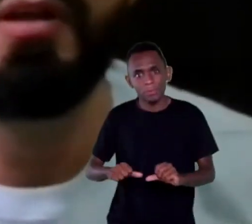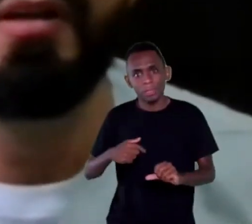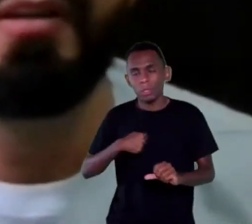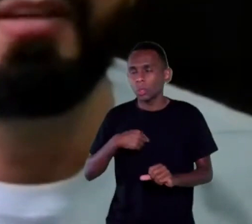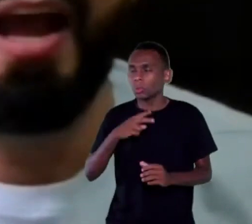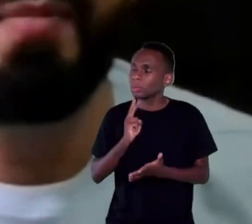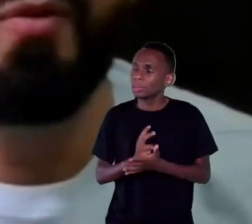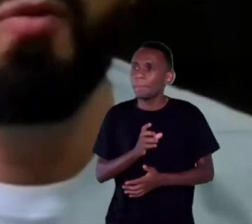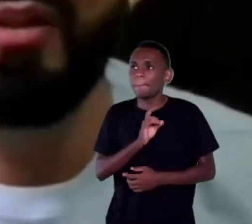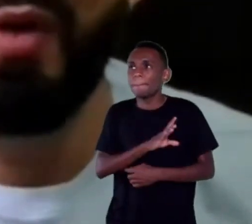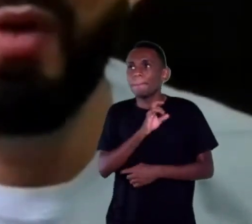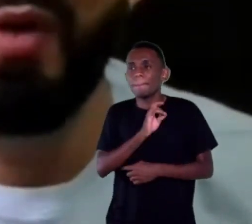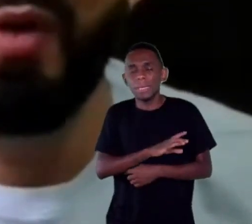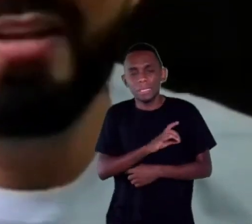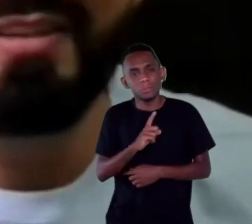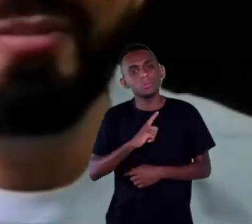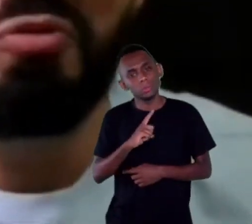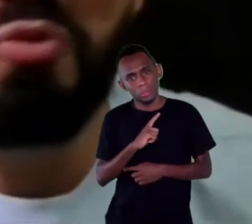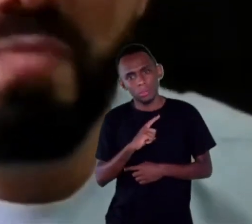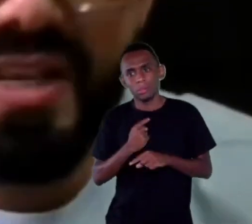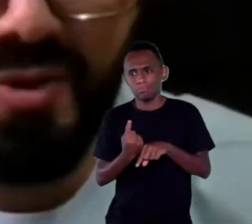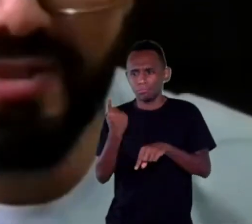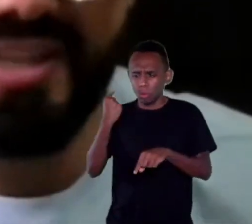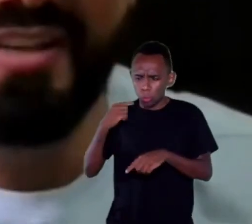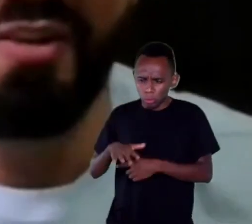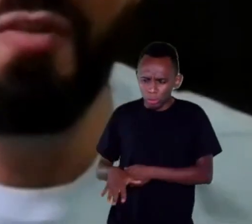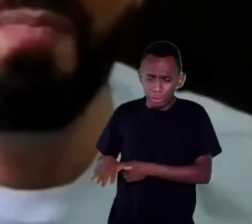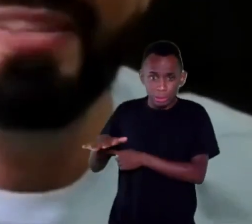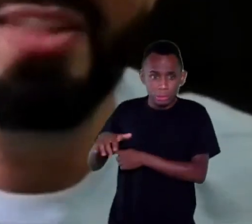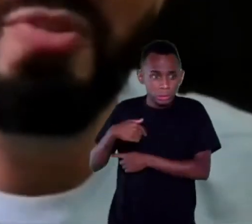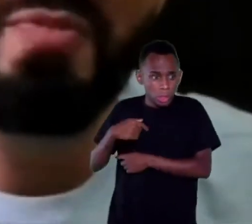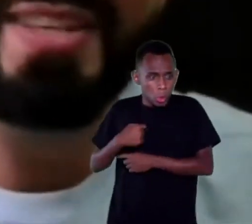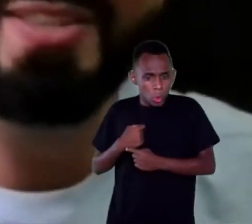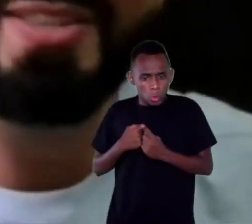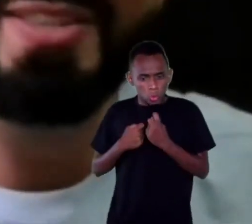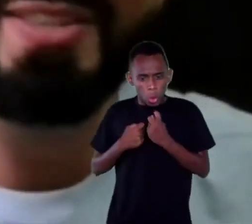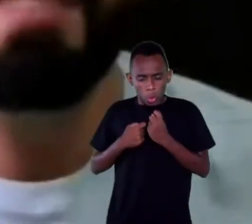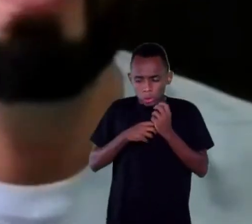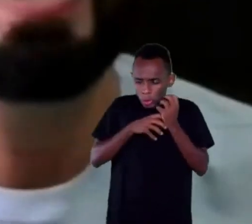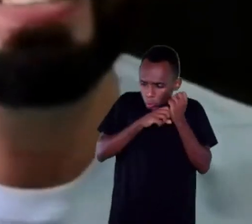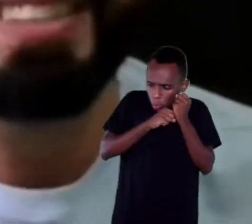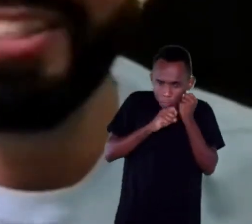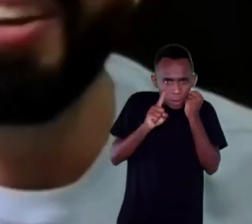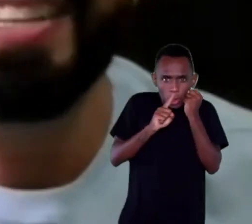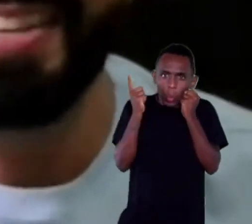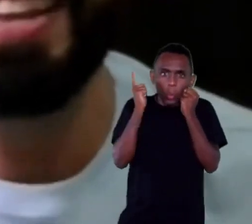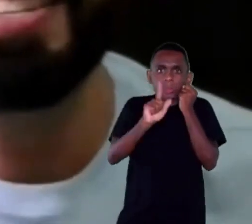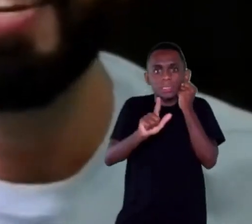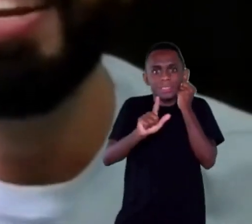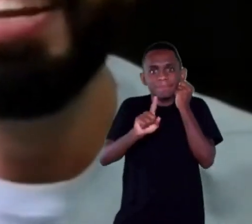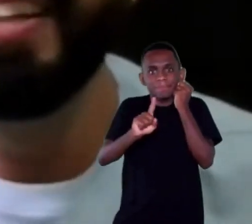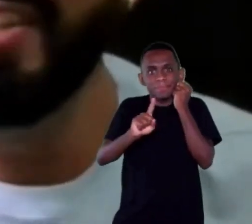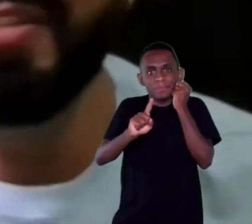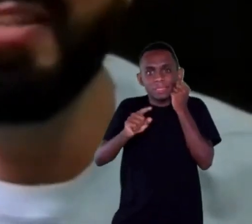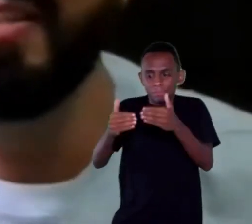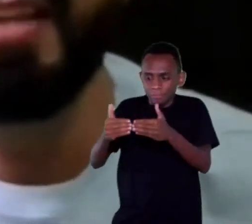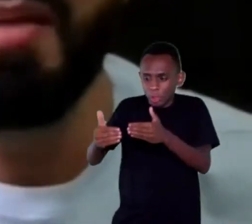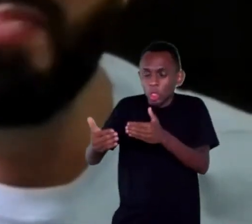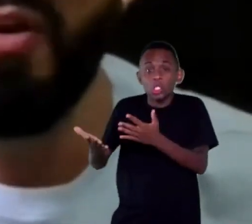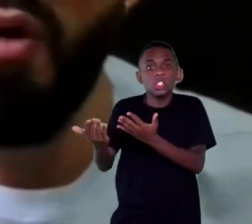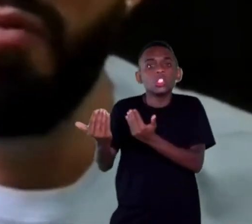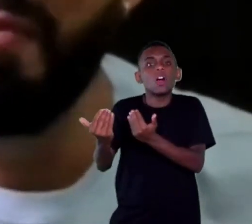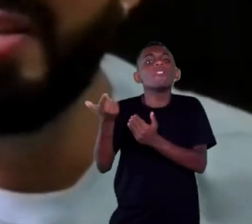medroso, sabe? Quando eu era criança, eu não dormia sozinho. Eu fui passar a dormir sozinho depois de adolescente. Então,